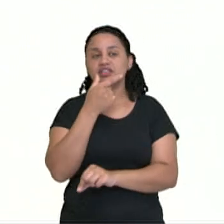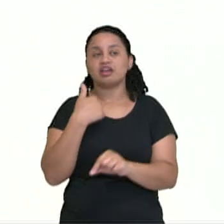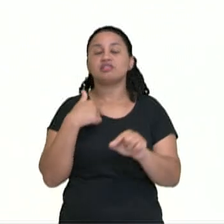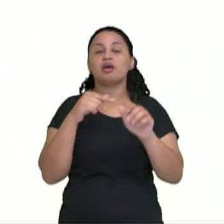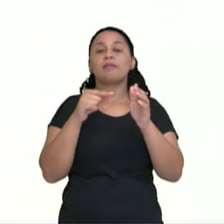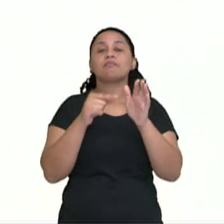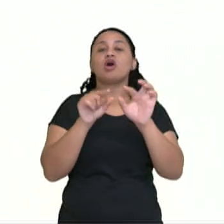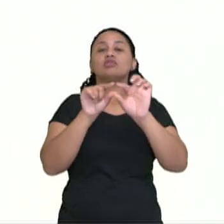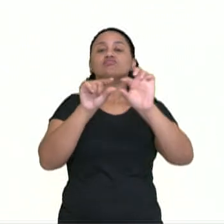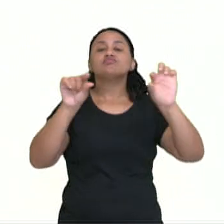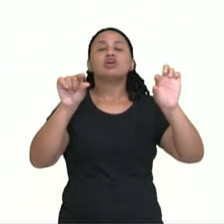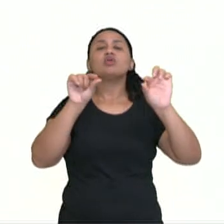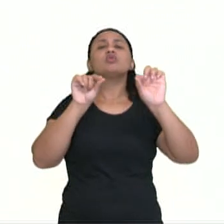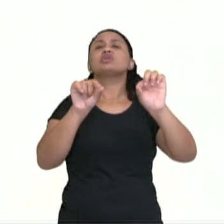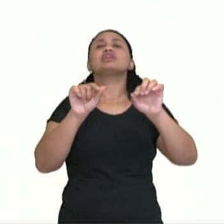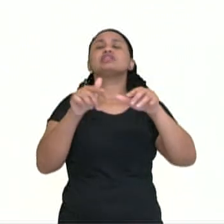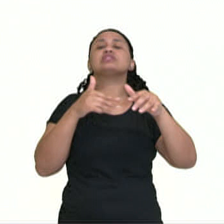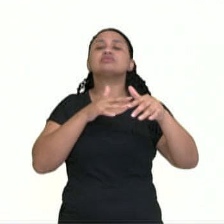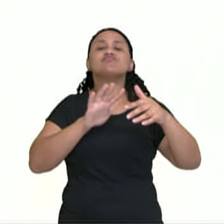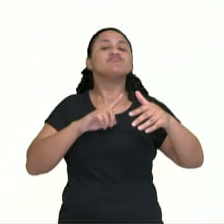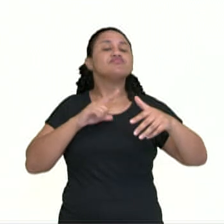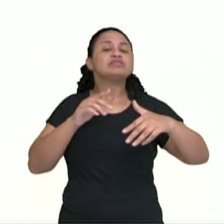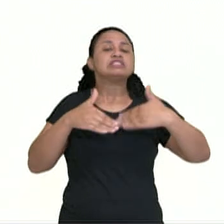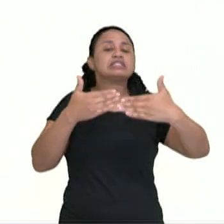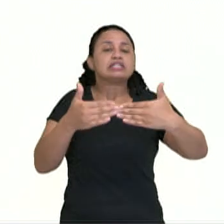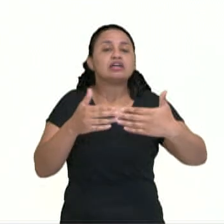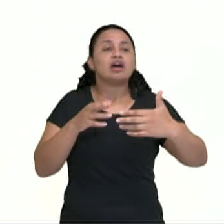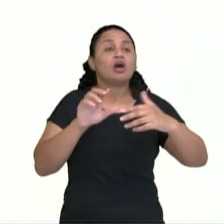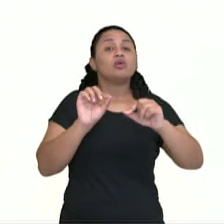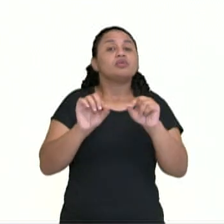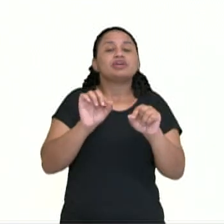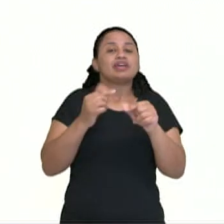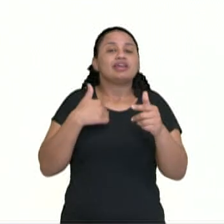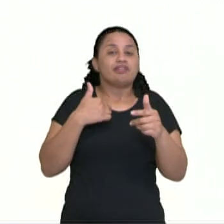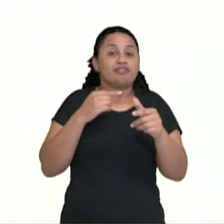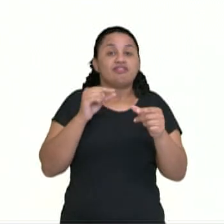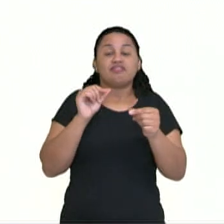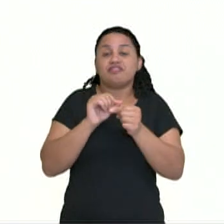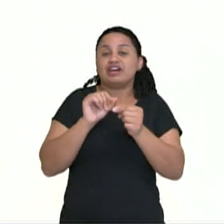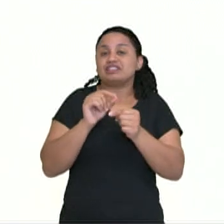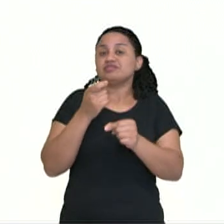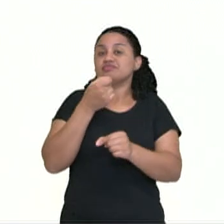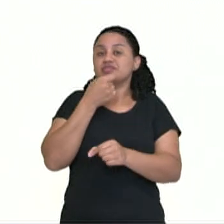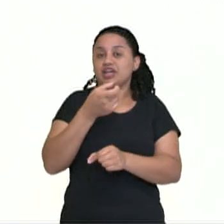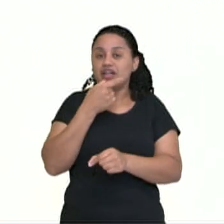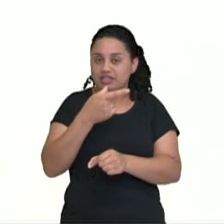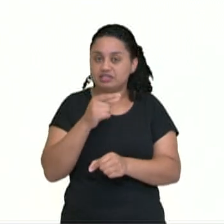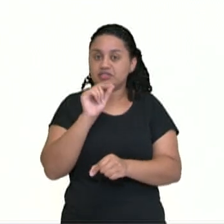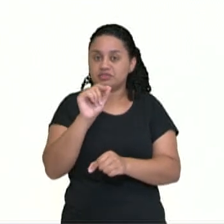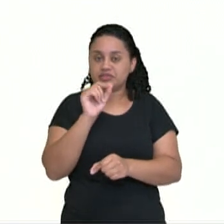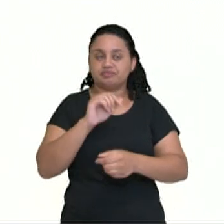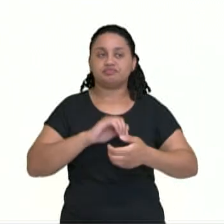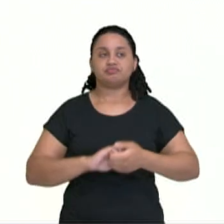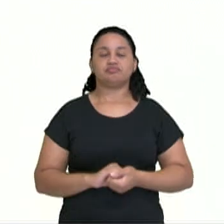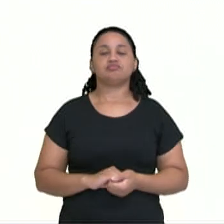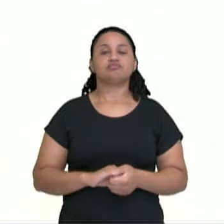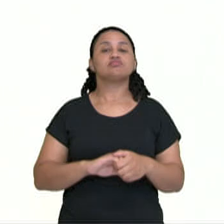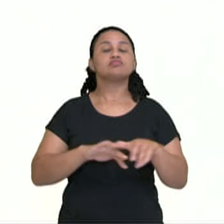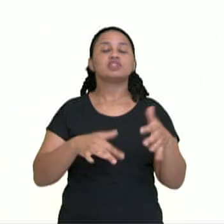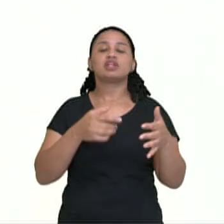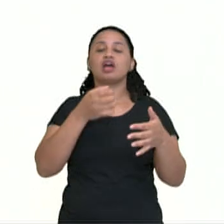a quebra da expectativa e, consequentemente, a graça da piada. Então, a piada vai ter ali todo